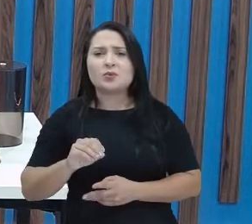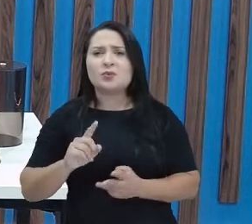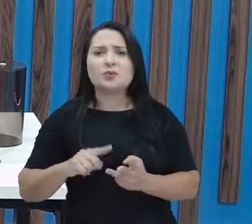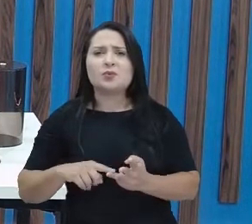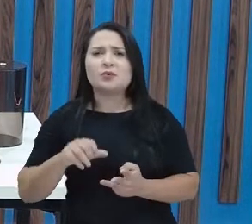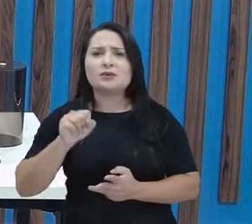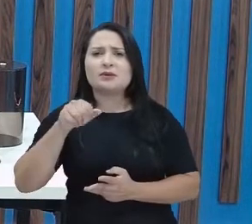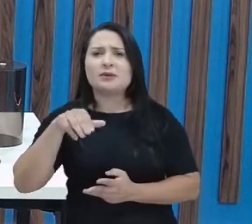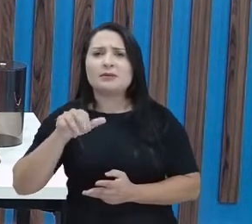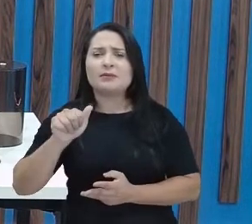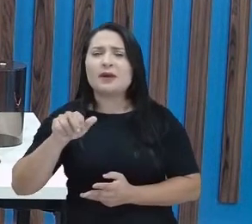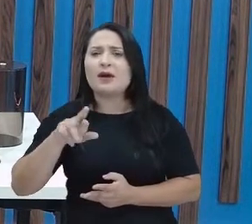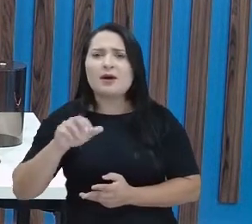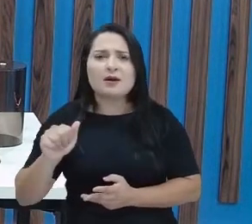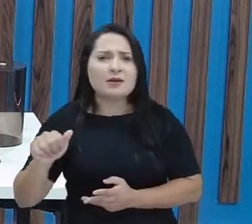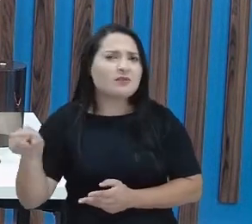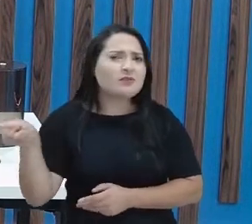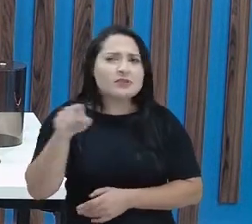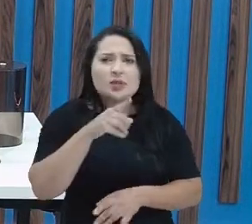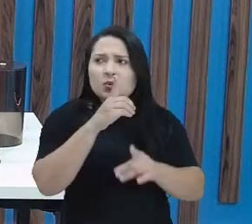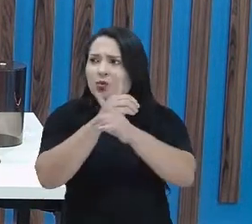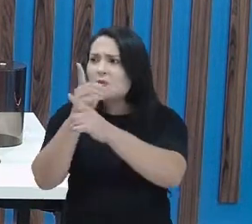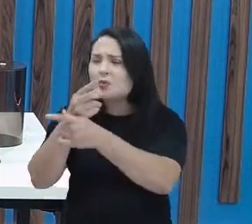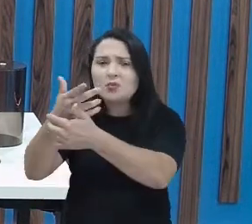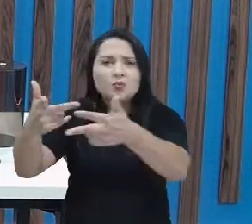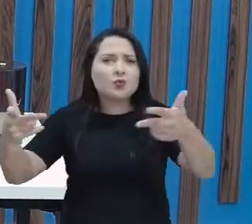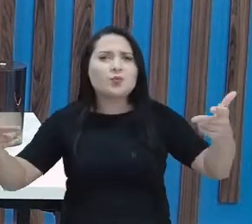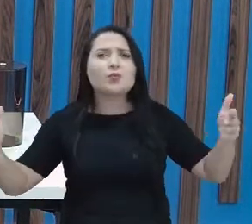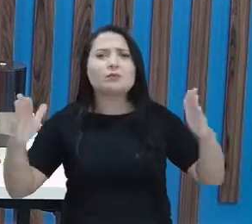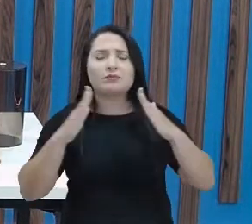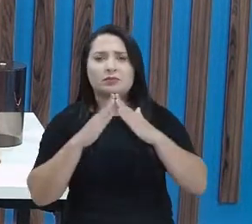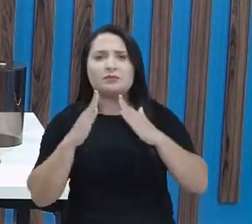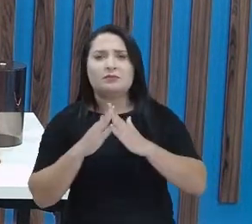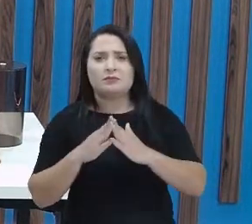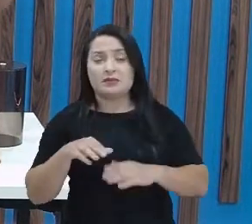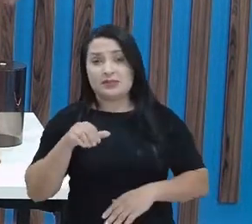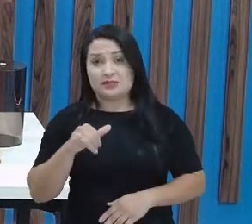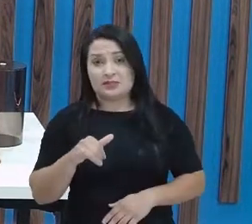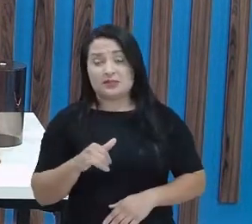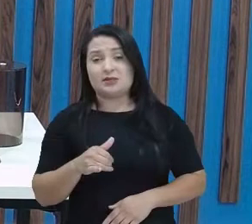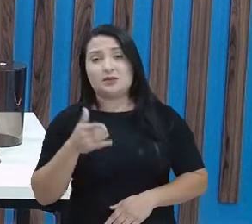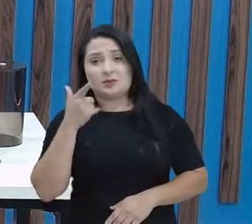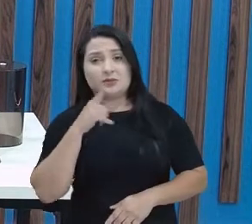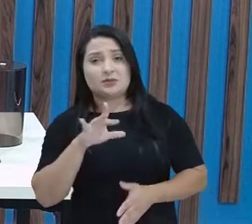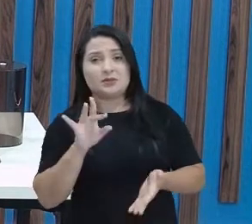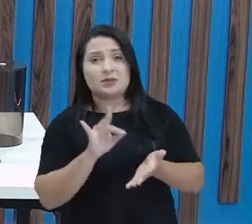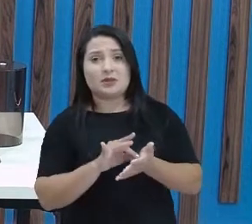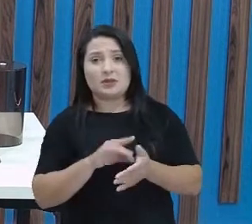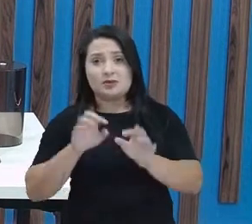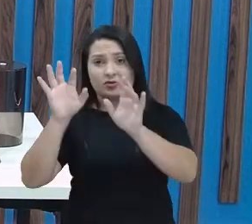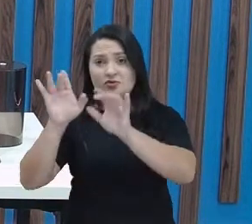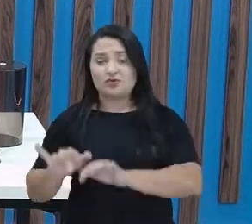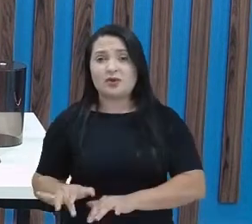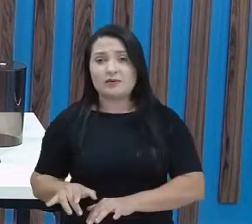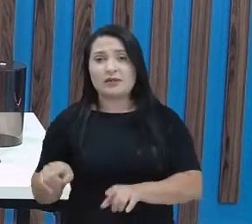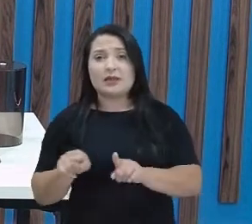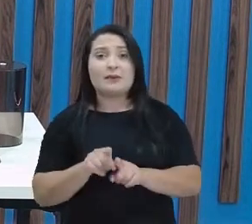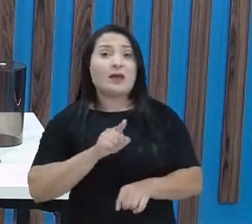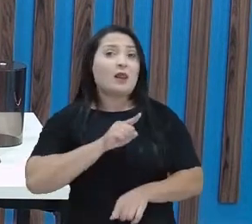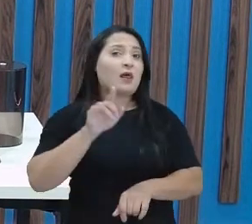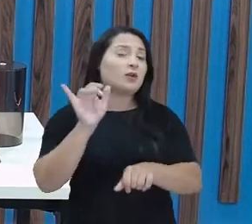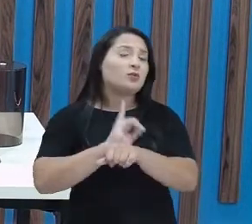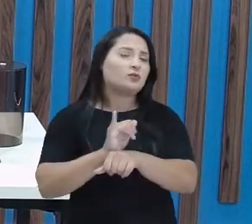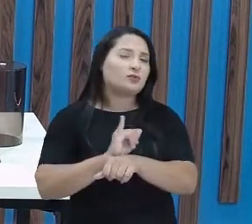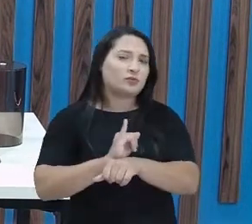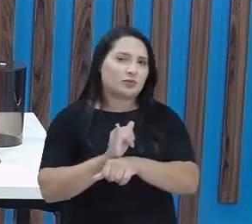Samara, encontraram mais alguma coisa em casa? Se vocês encontraram, coloca lá no chat e também lá no YouTube, quando